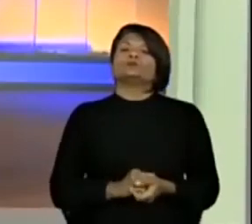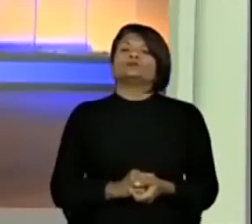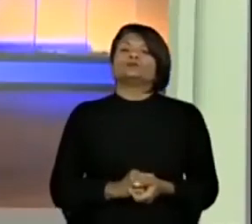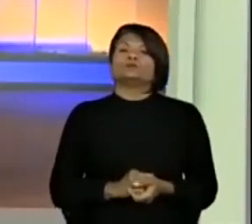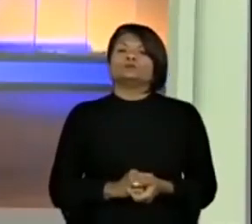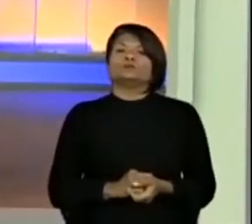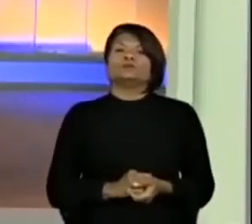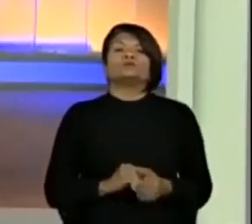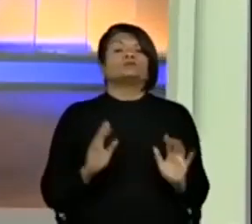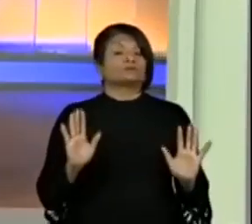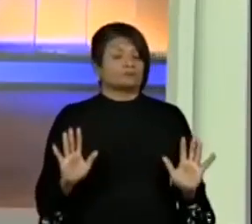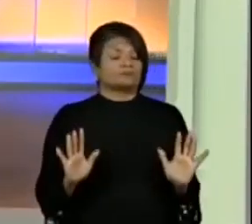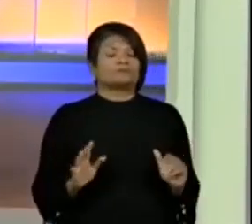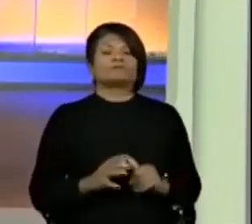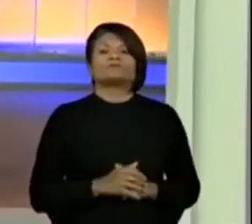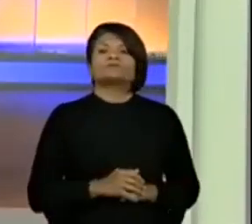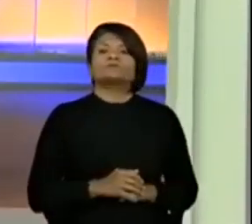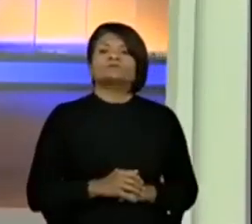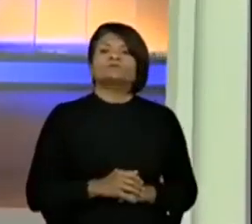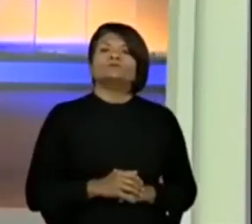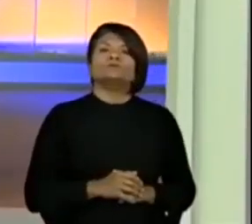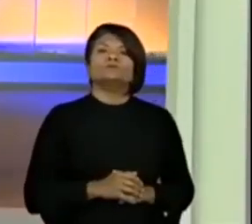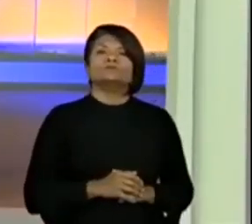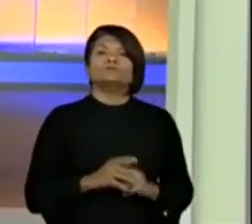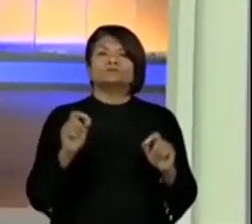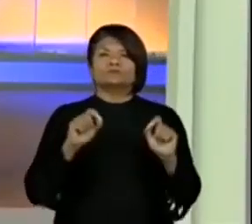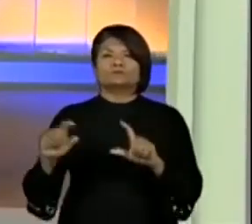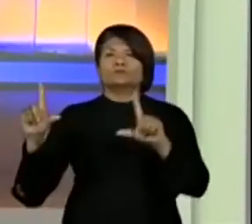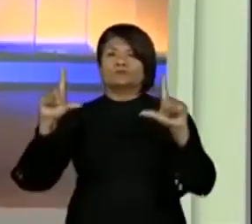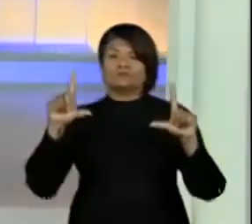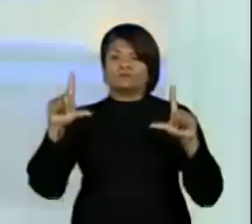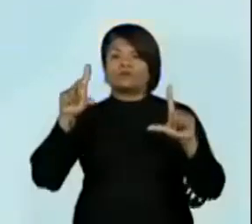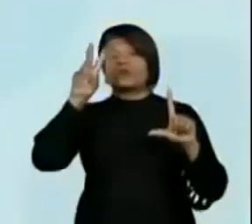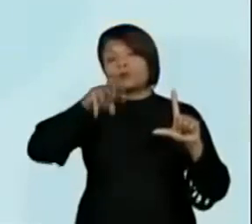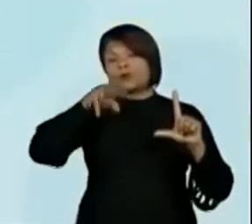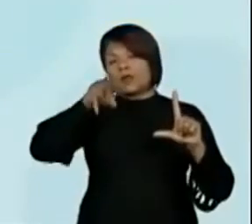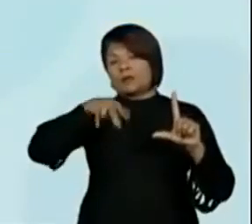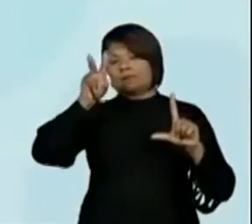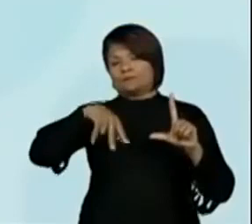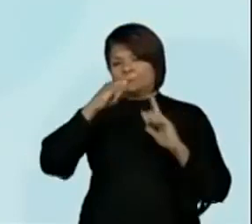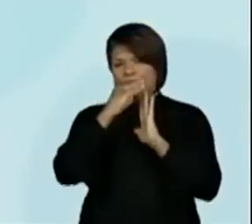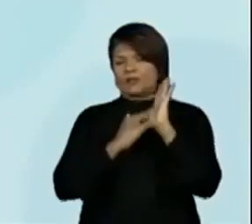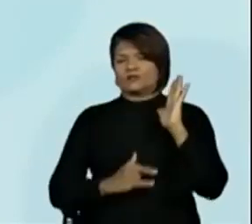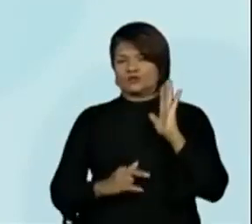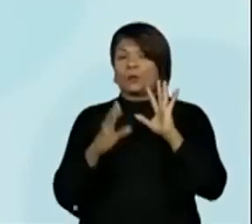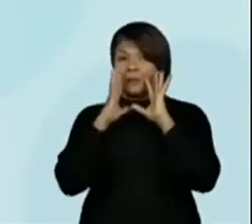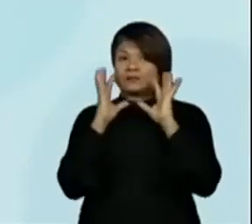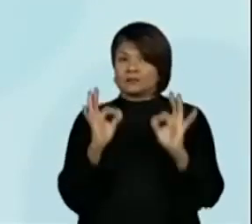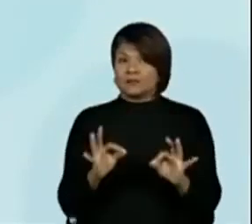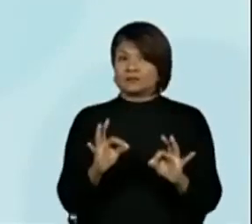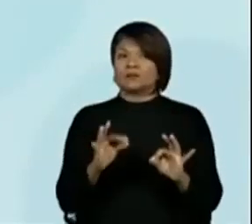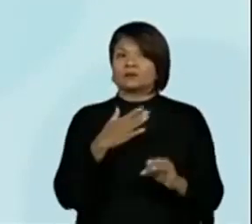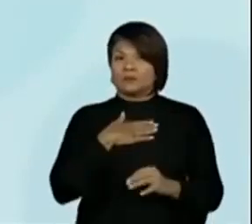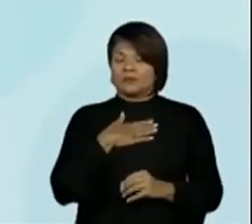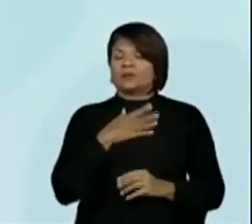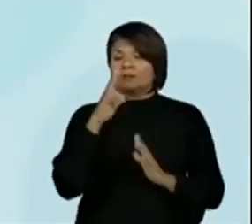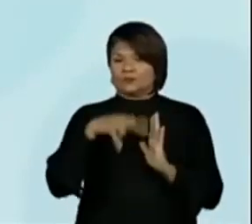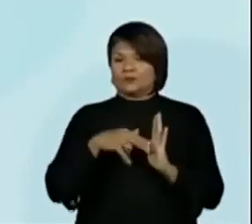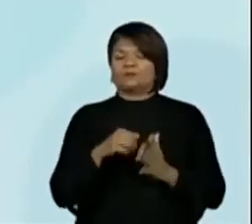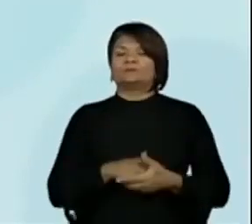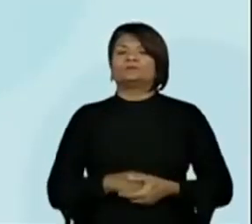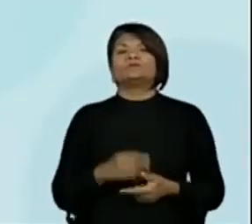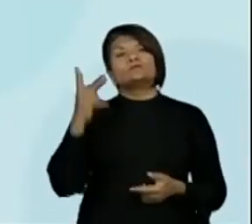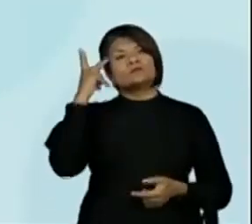conto com vocês. Vamos colocar a tela inteira aqui, vamos fazer a leitura desse texto, presta atenção na minha leitura, ok?